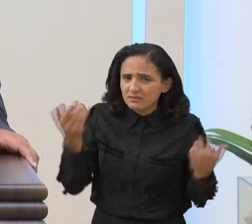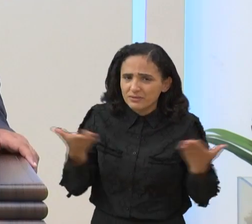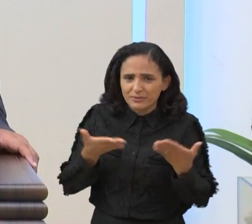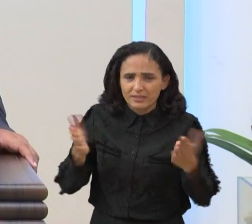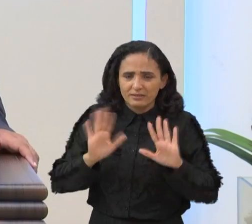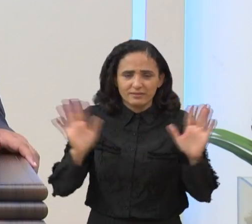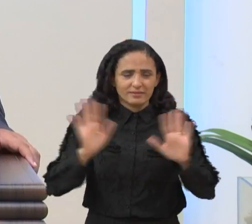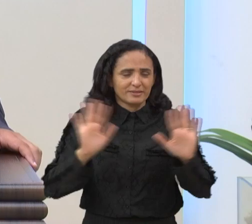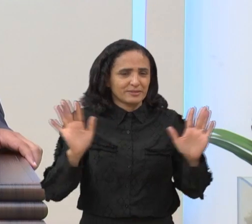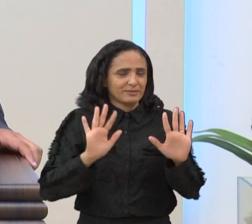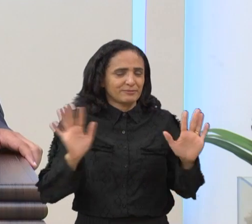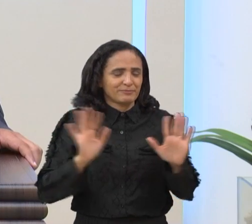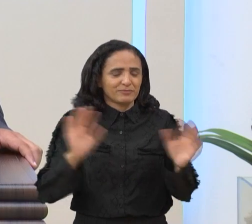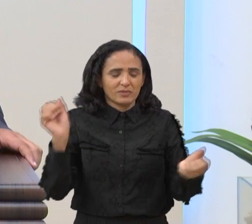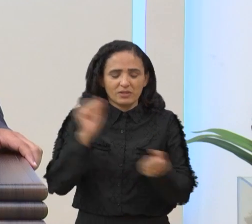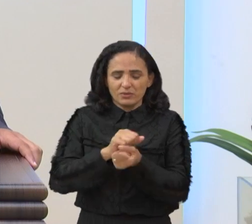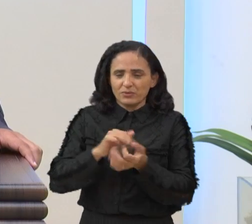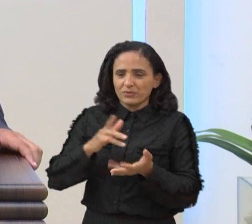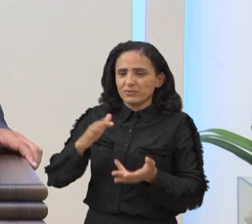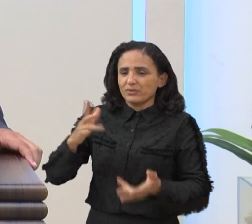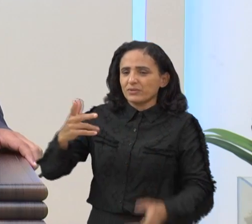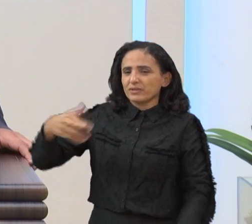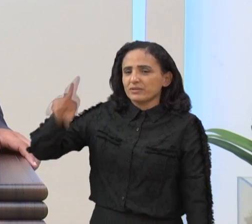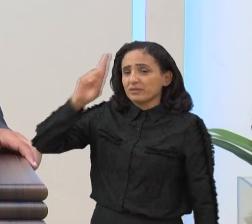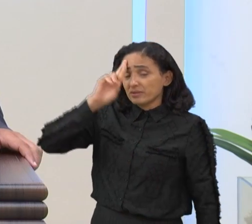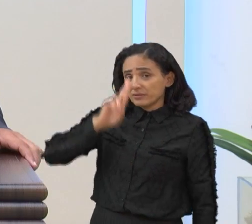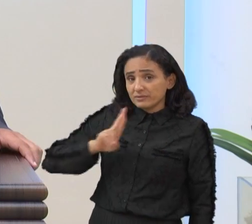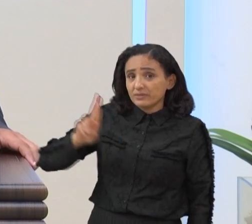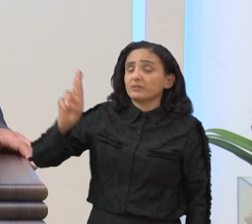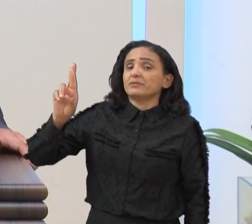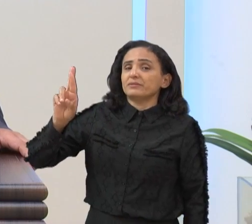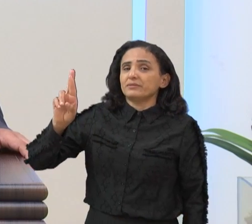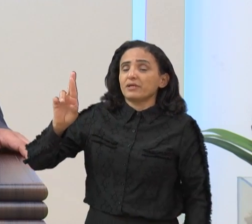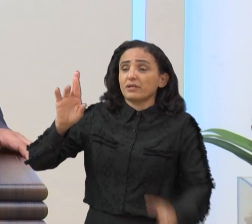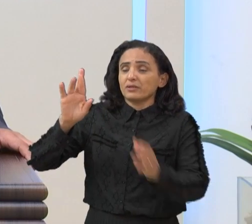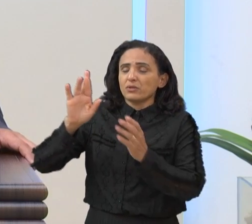pensando. Glória ao nome do Senhor. O Jesus que disse